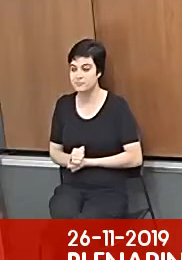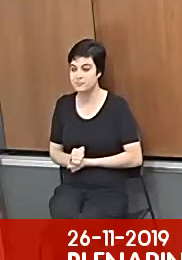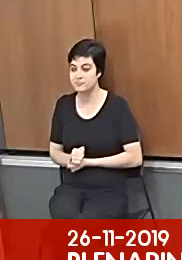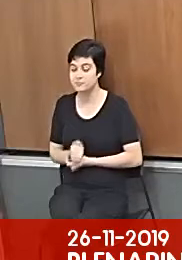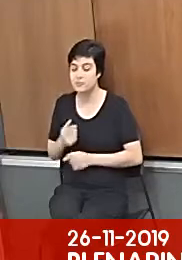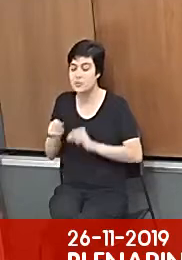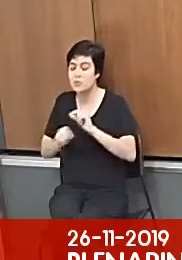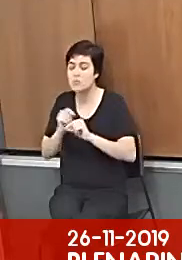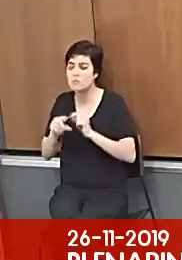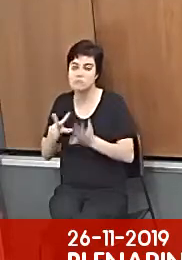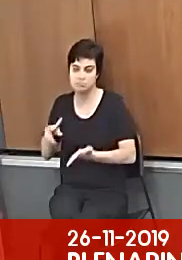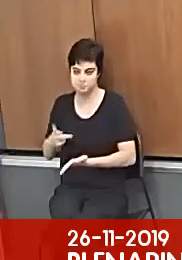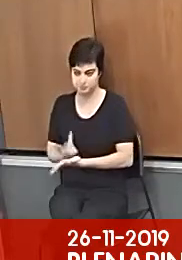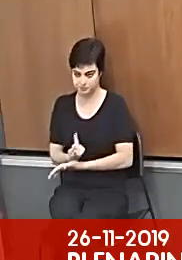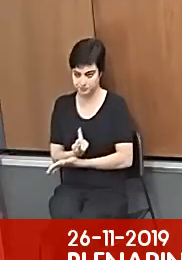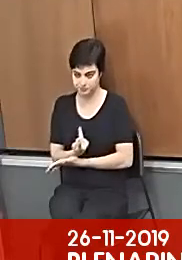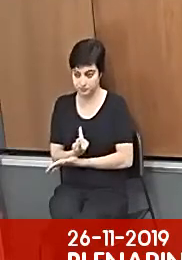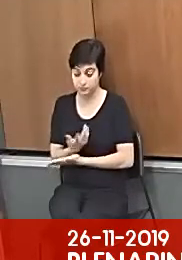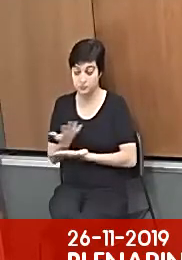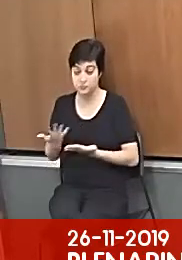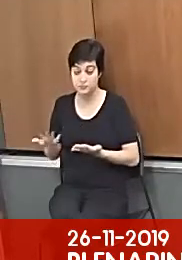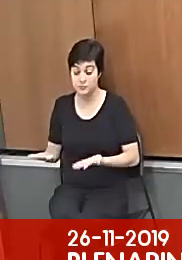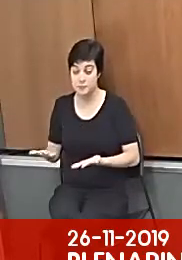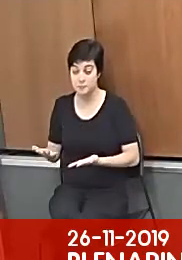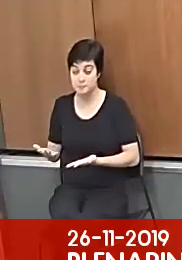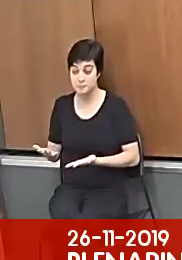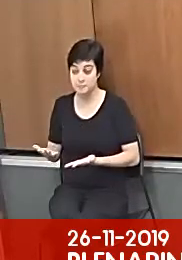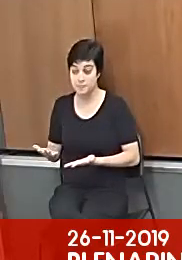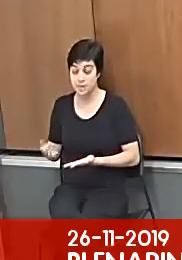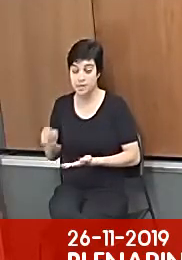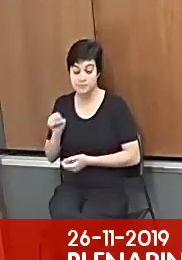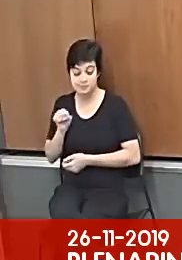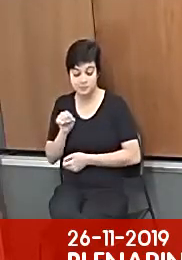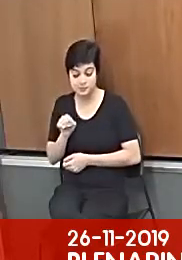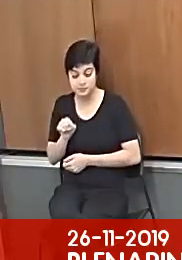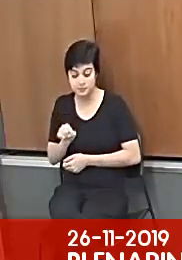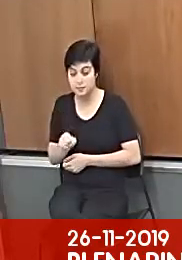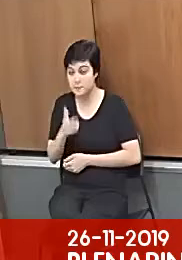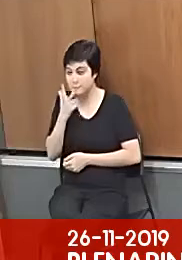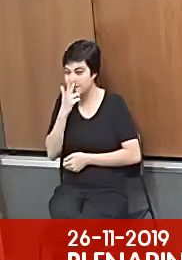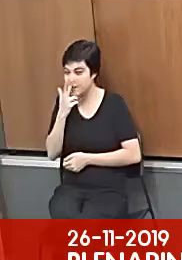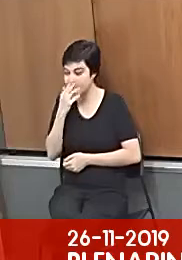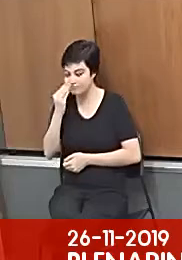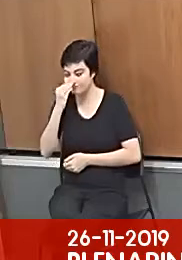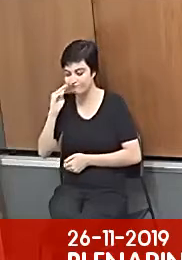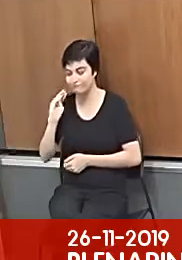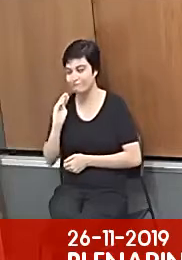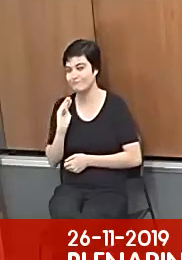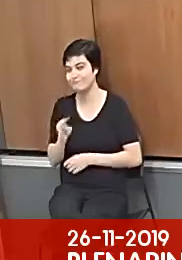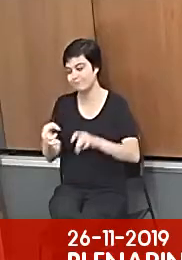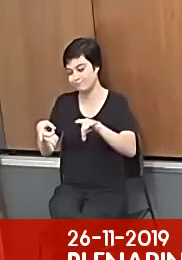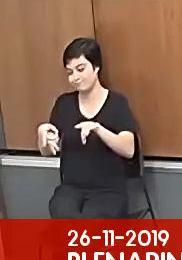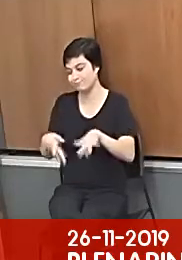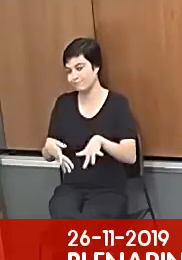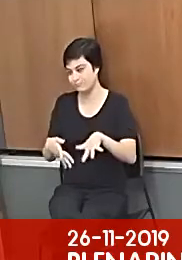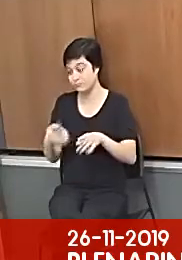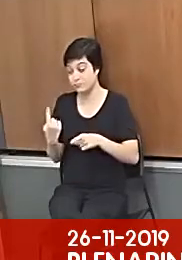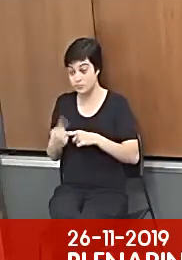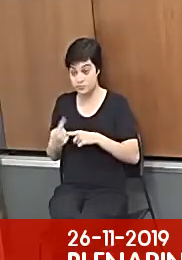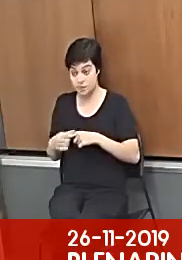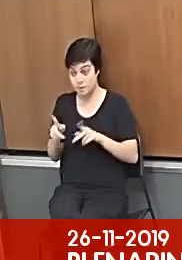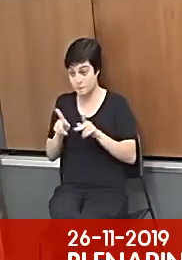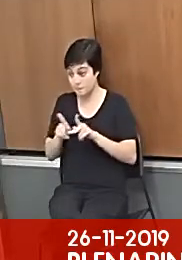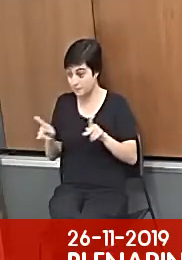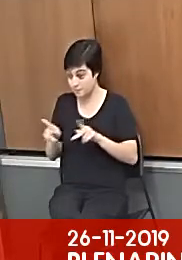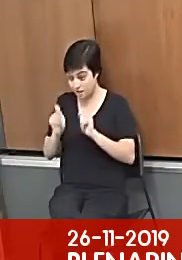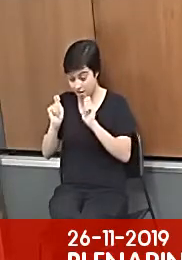Eu gosto de escola comum. O que que acontece? Ele, na realidade, ele é um grande excluído. Por quê? A professora